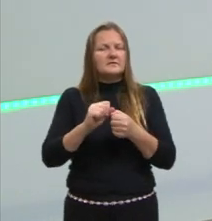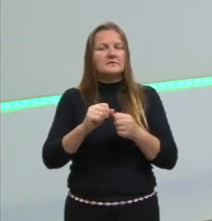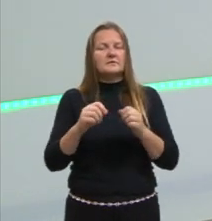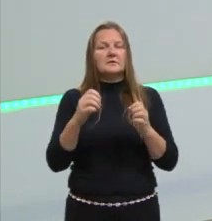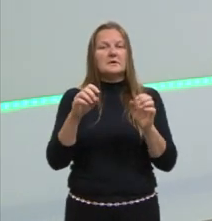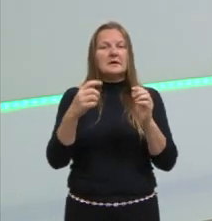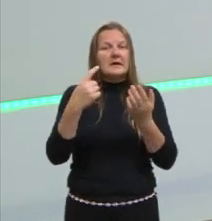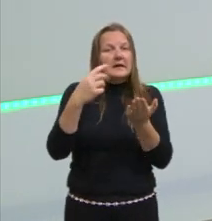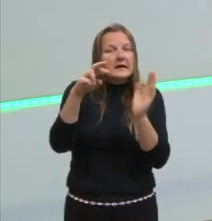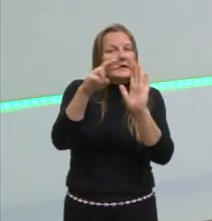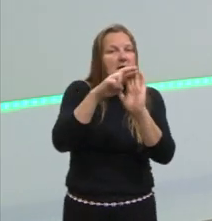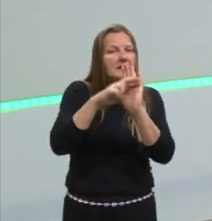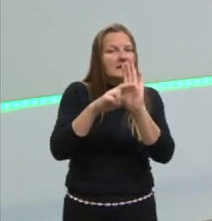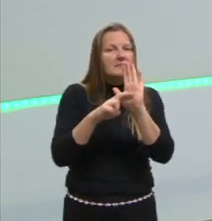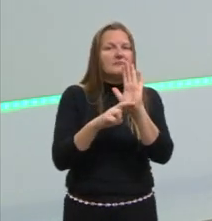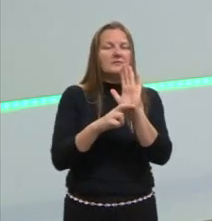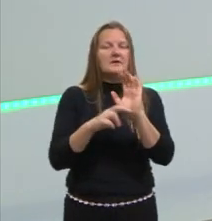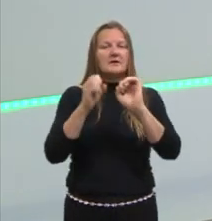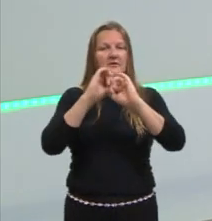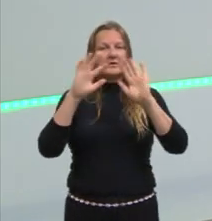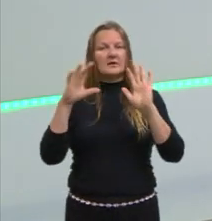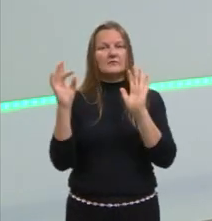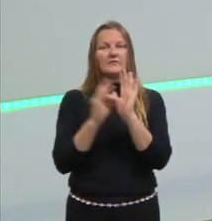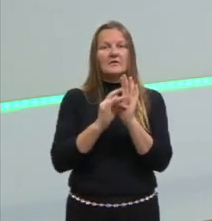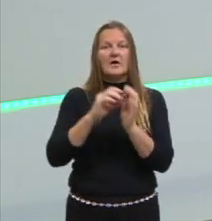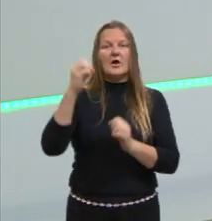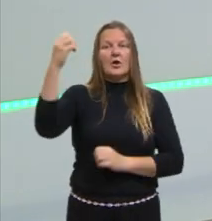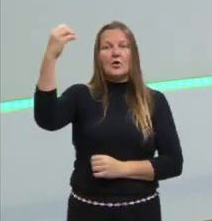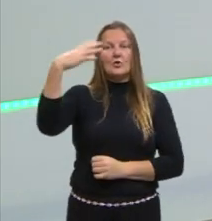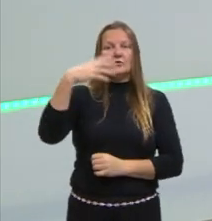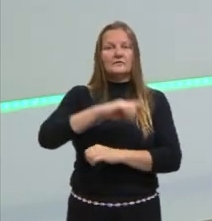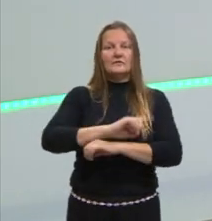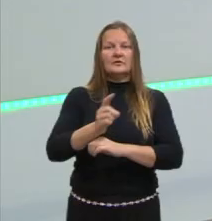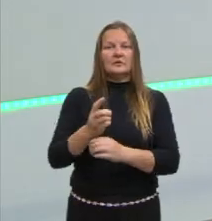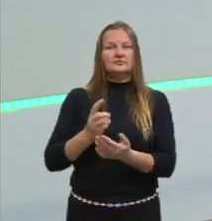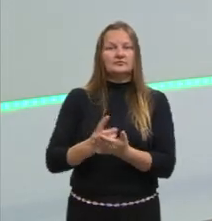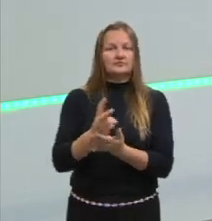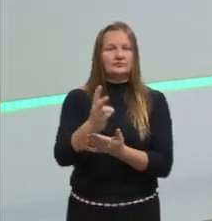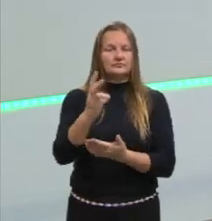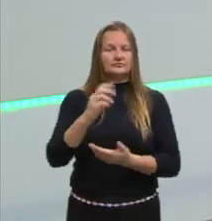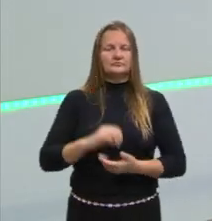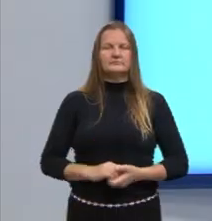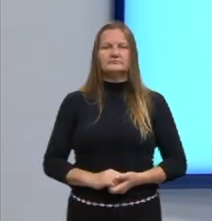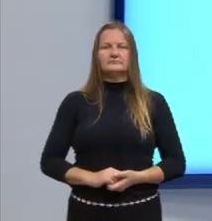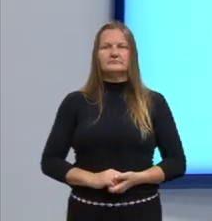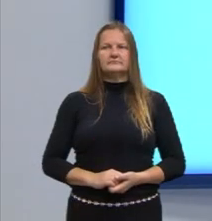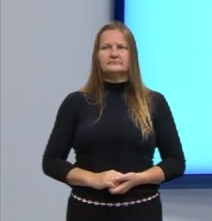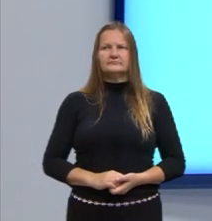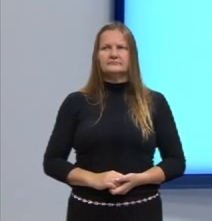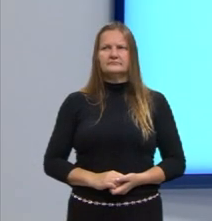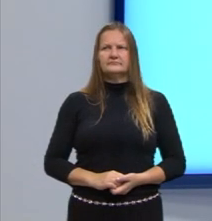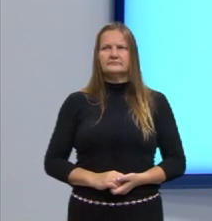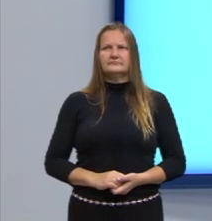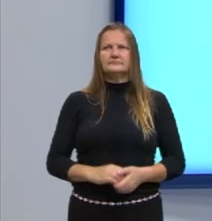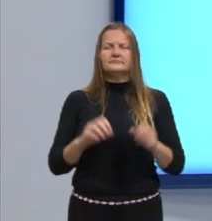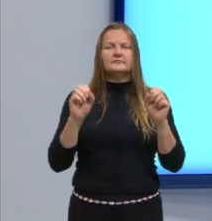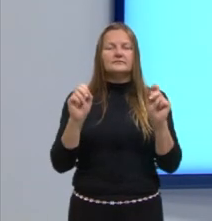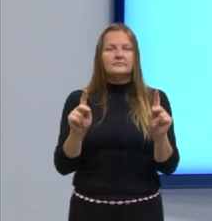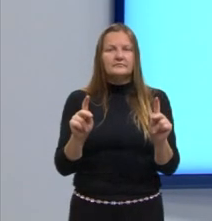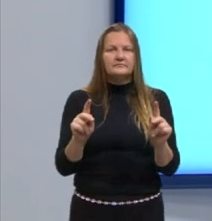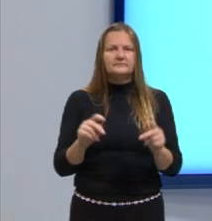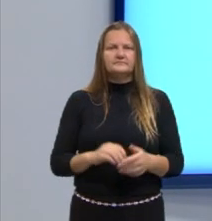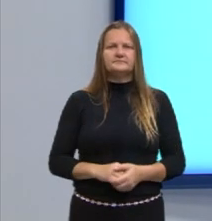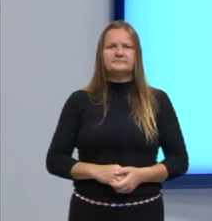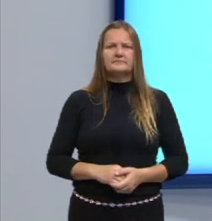de uma forma mais fixa que a velocidade da luz é constante certo continuando